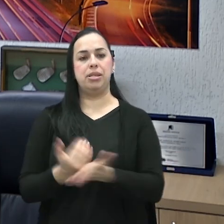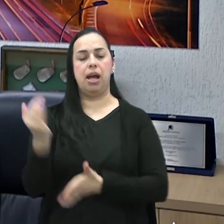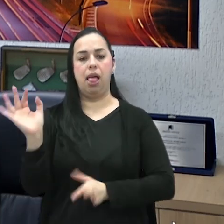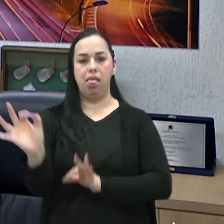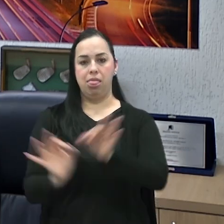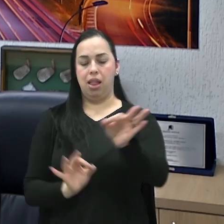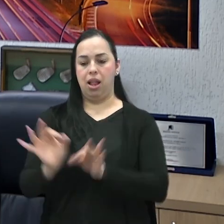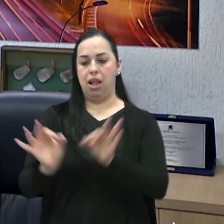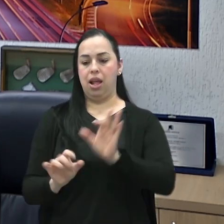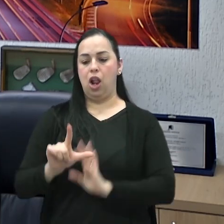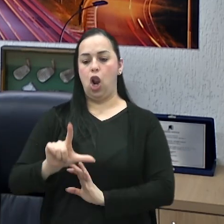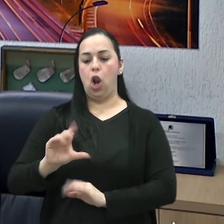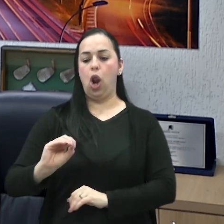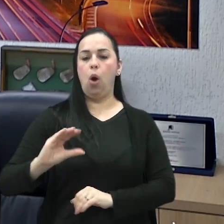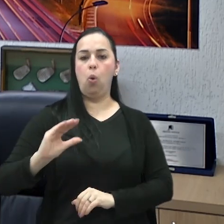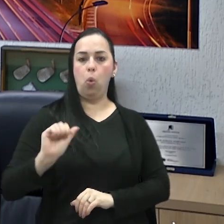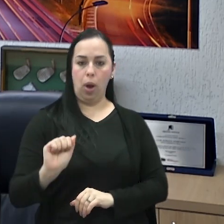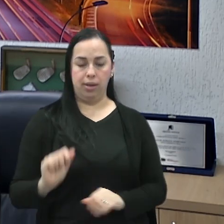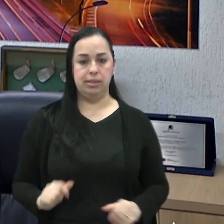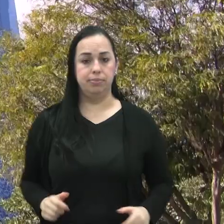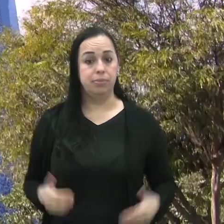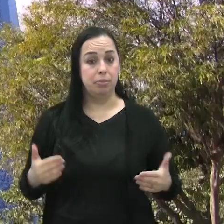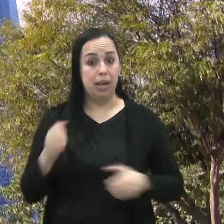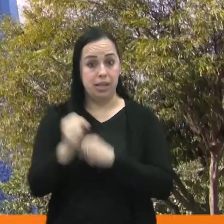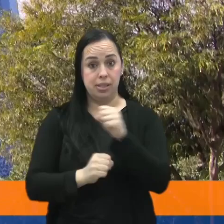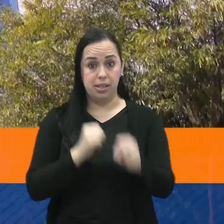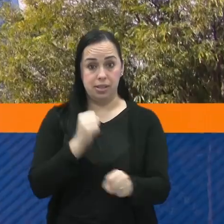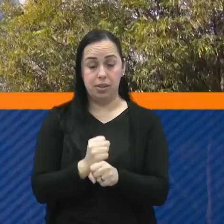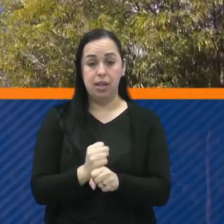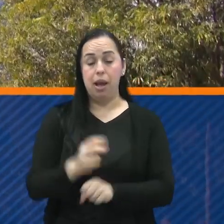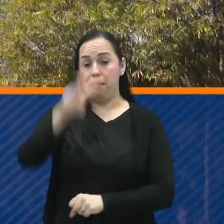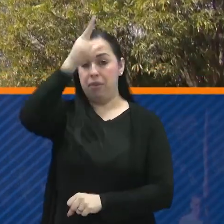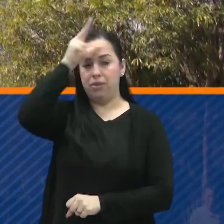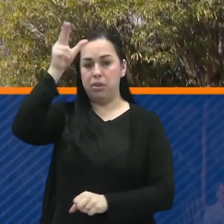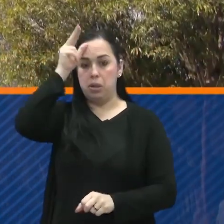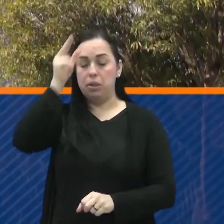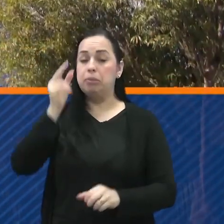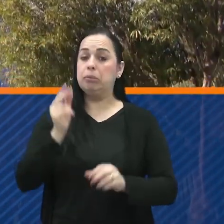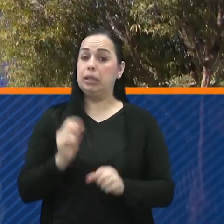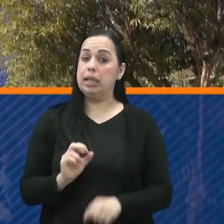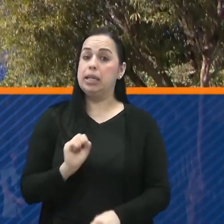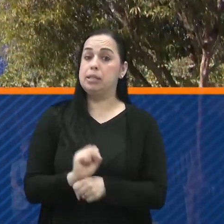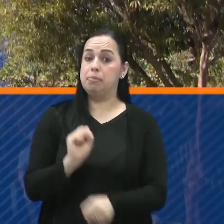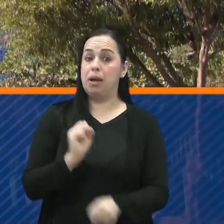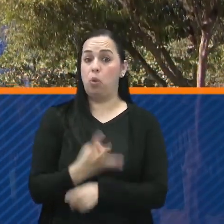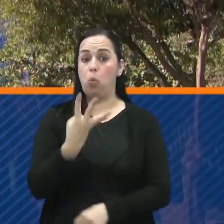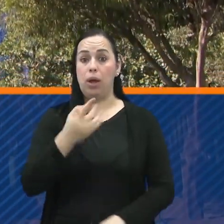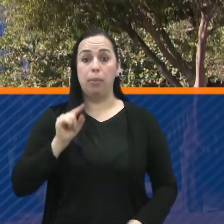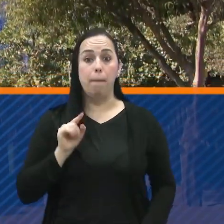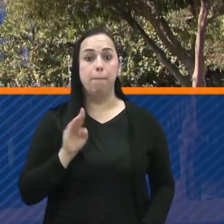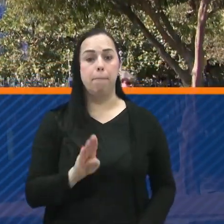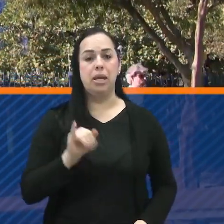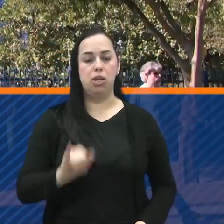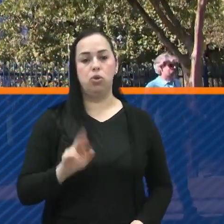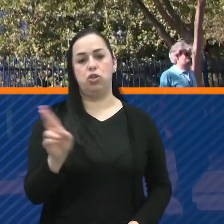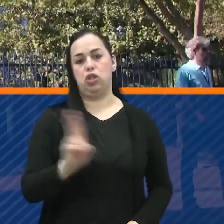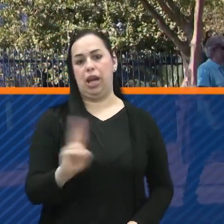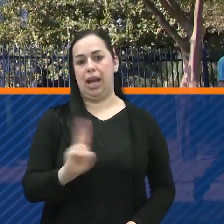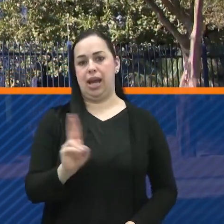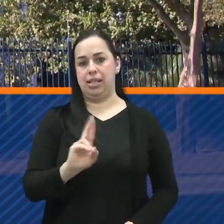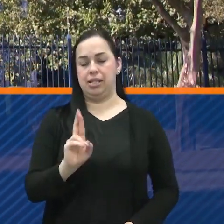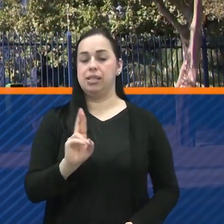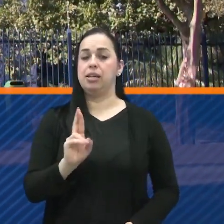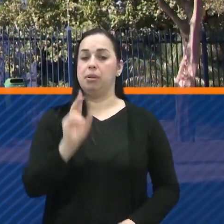a fazer a LOA do próximo ano. Para este ano, a Prefeitura estima um orçamento de 4 bilhões